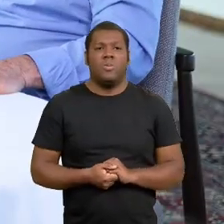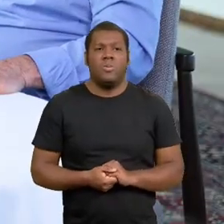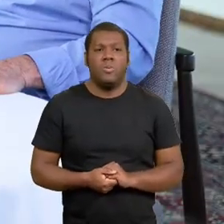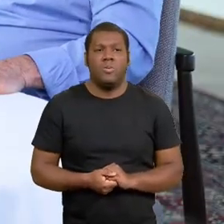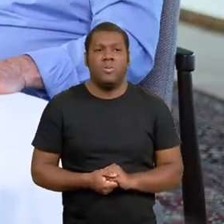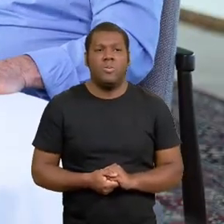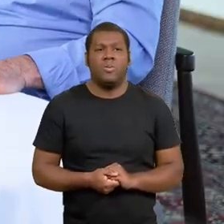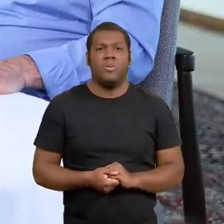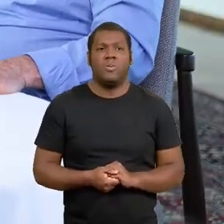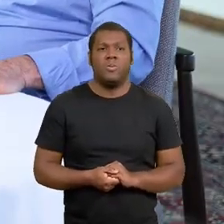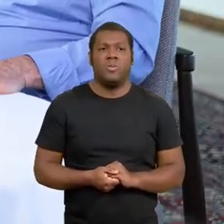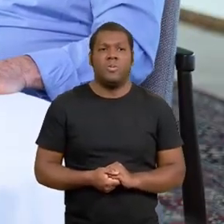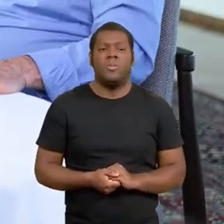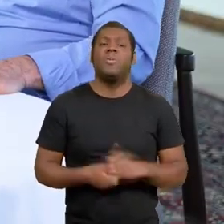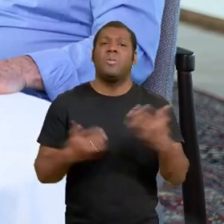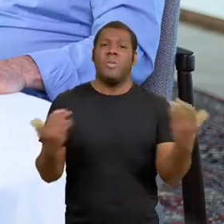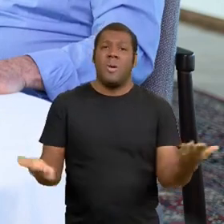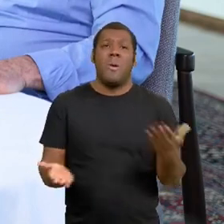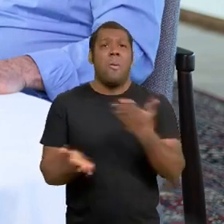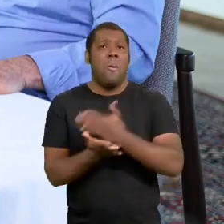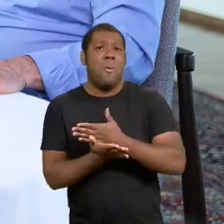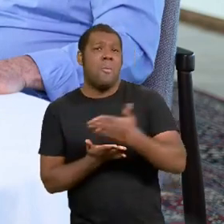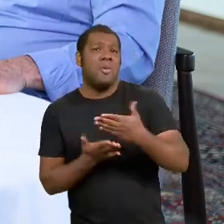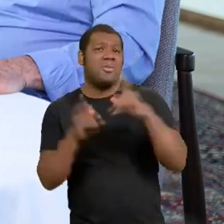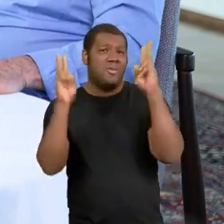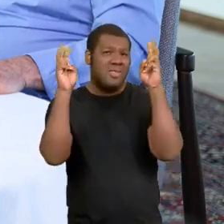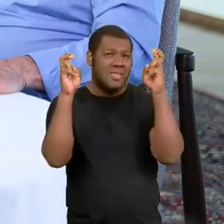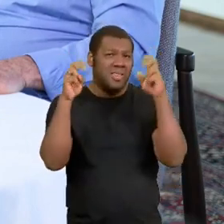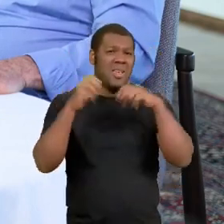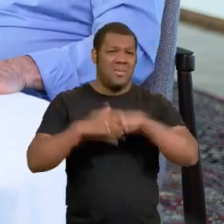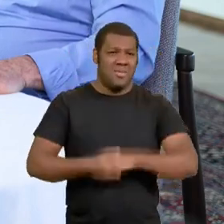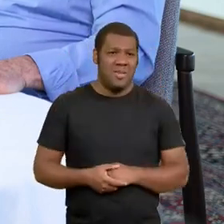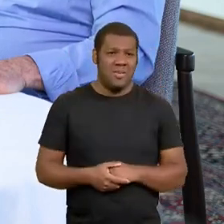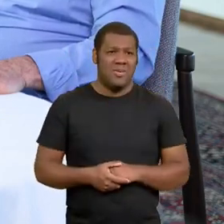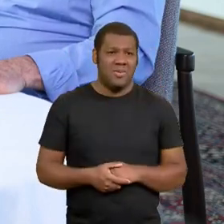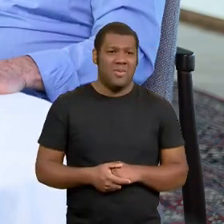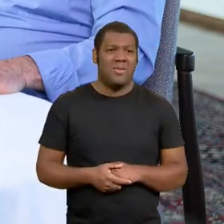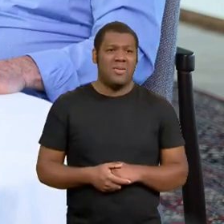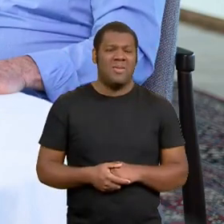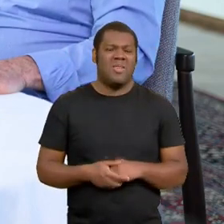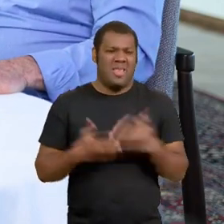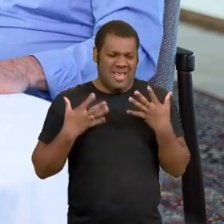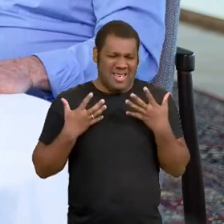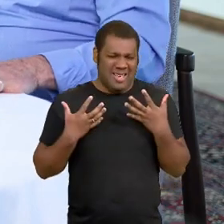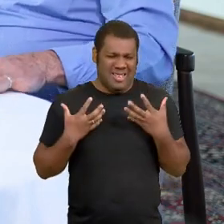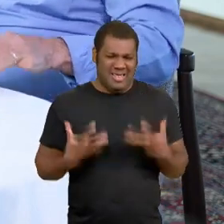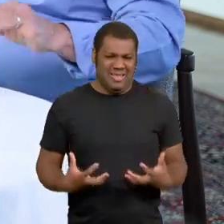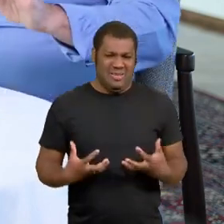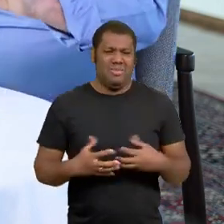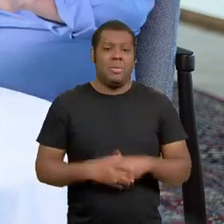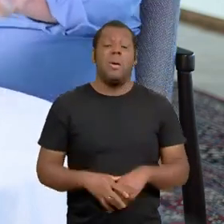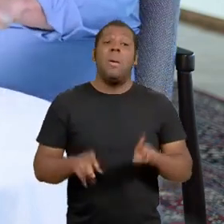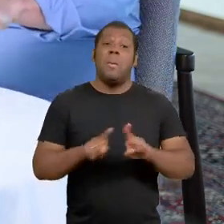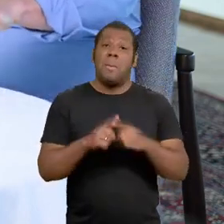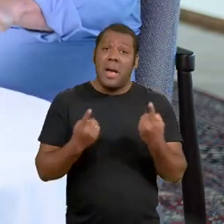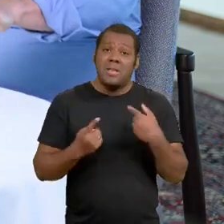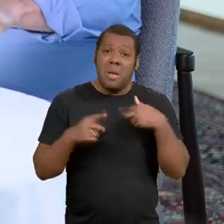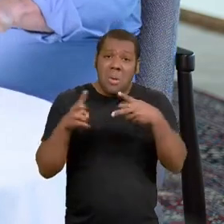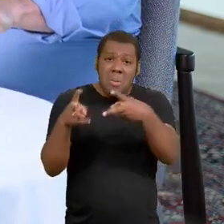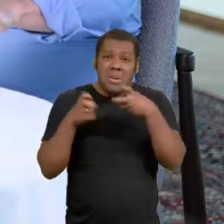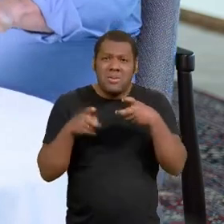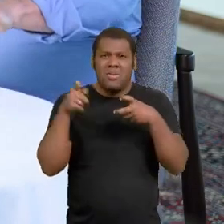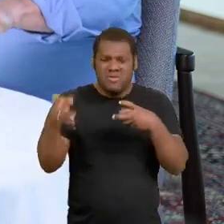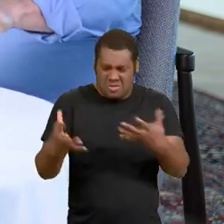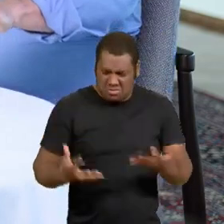começou falando sobre essa questão do cansaço, né? Agora, eu estou vendo um entusiasmo assim, tão enorme, né,